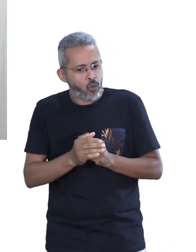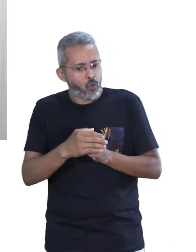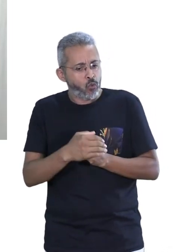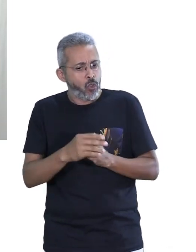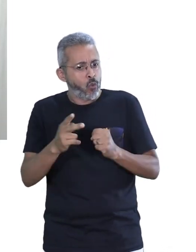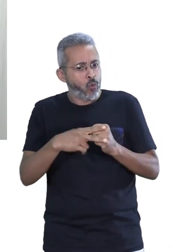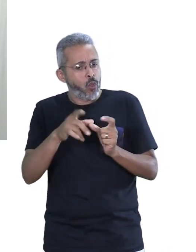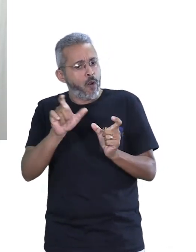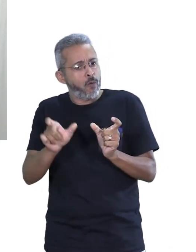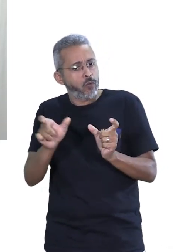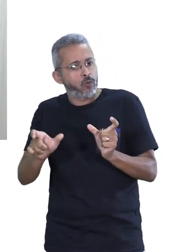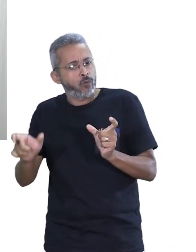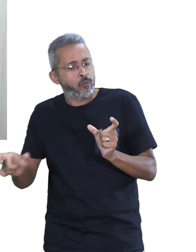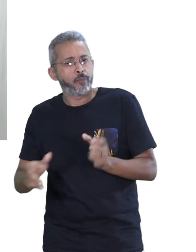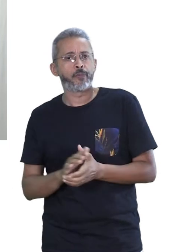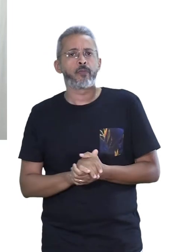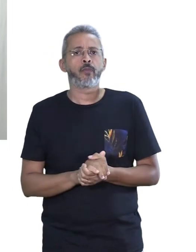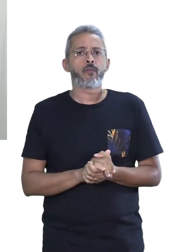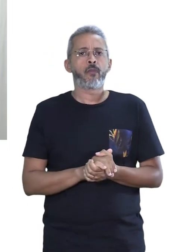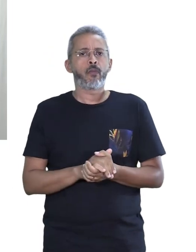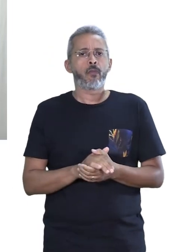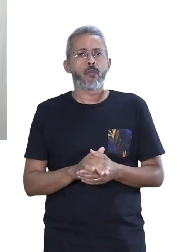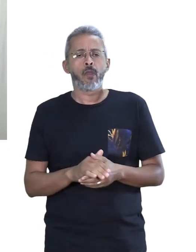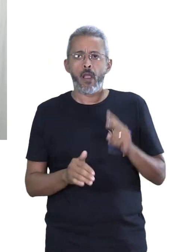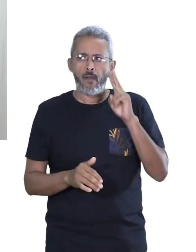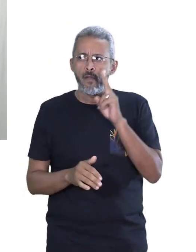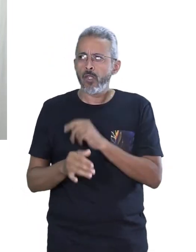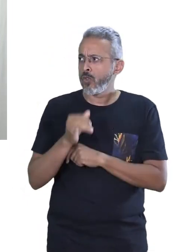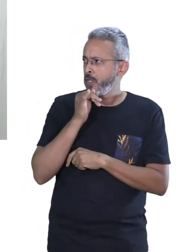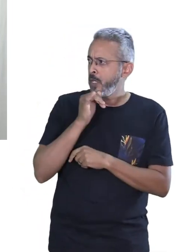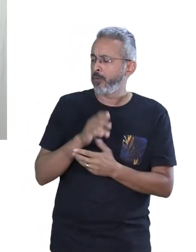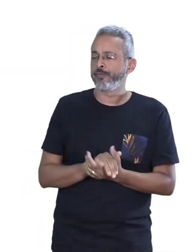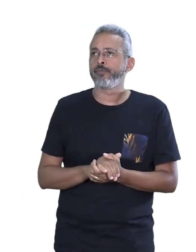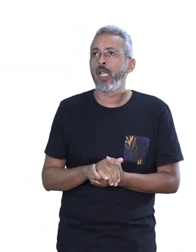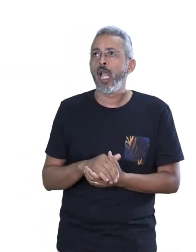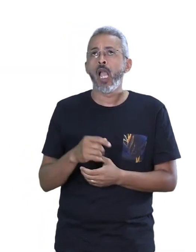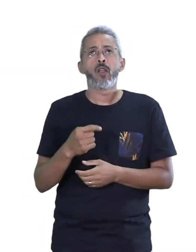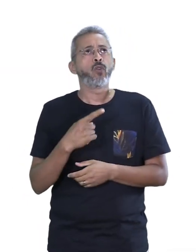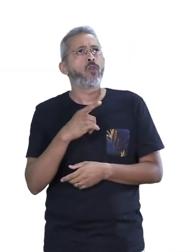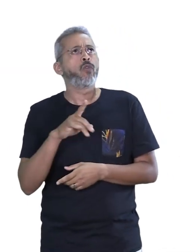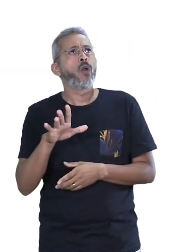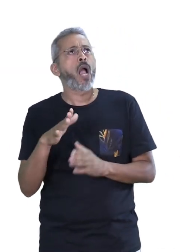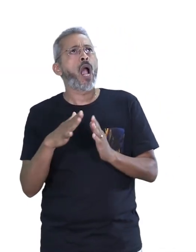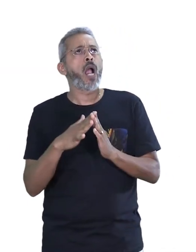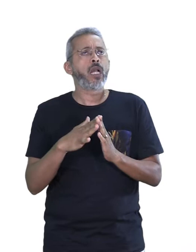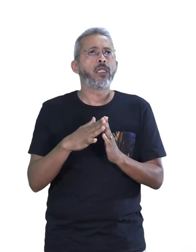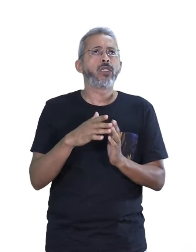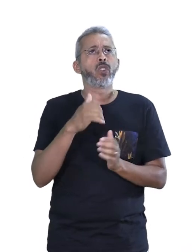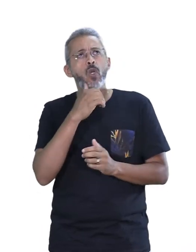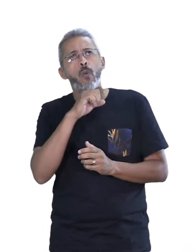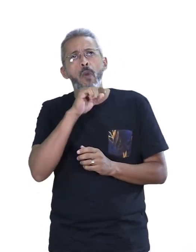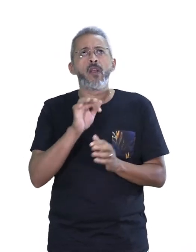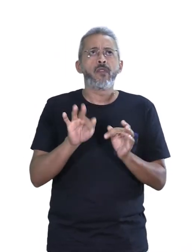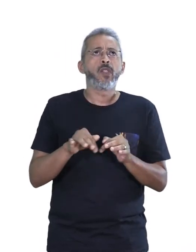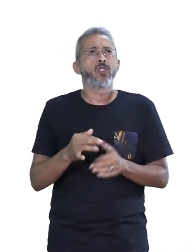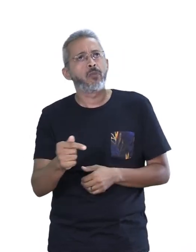na conjugação verbal. Isso aí. Vejam os exemplos. Fui à casa de meus